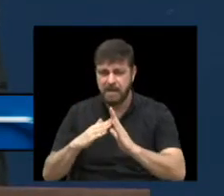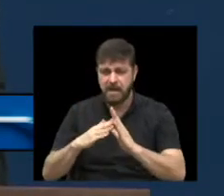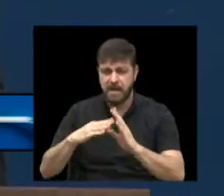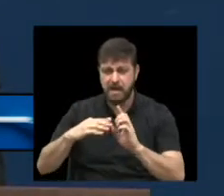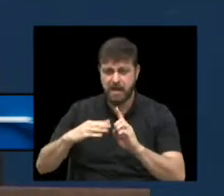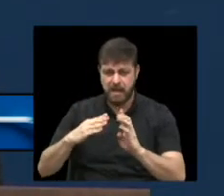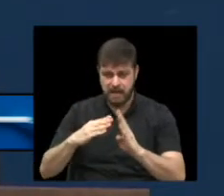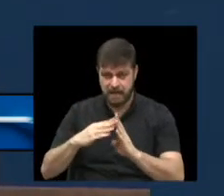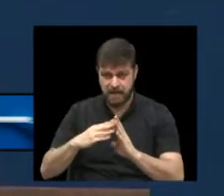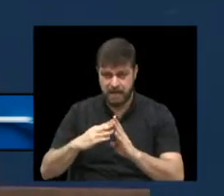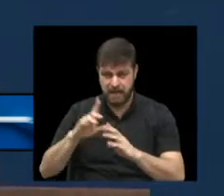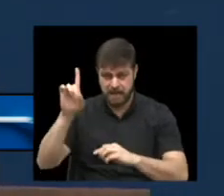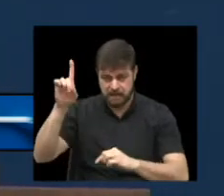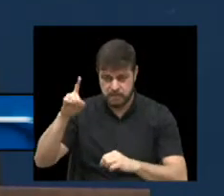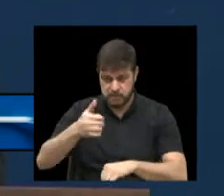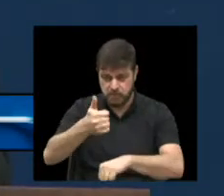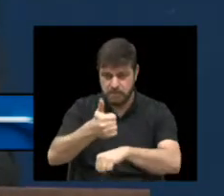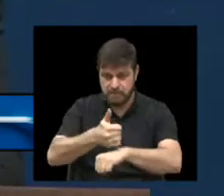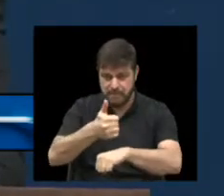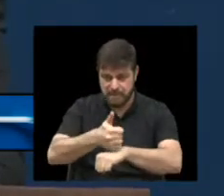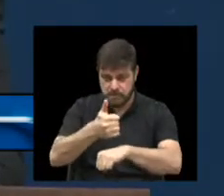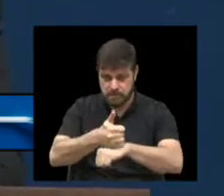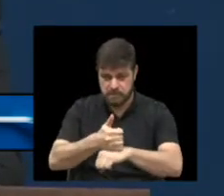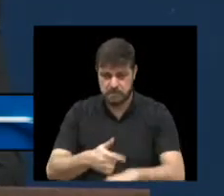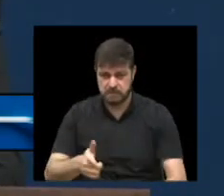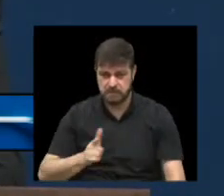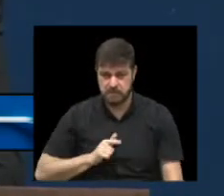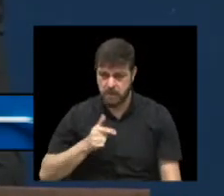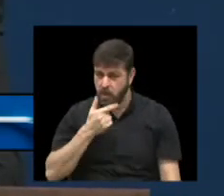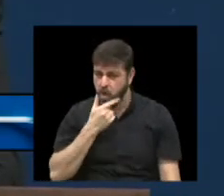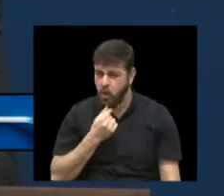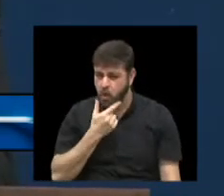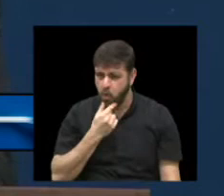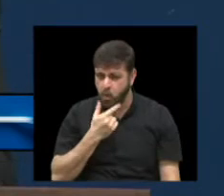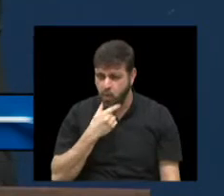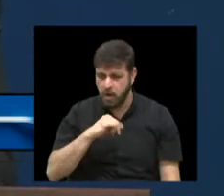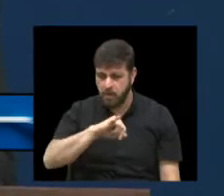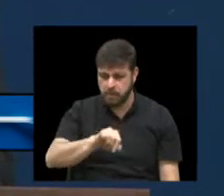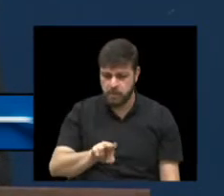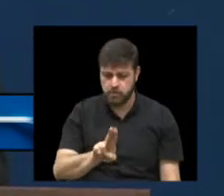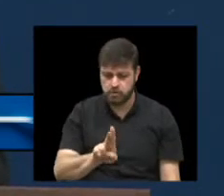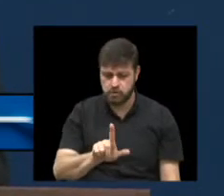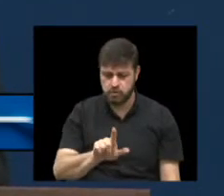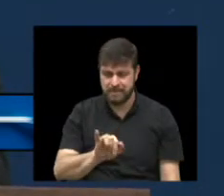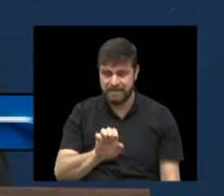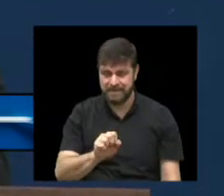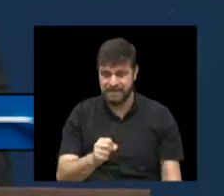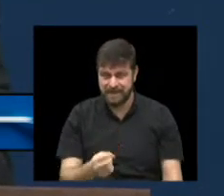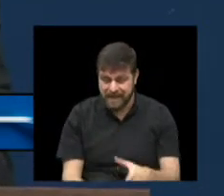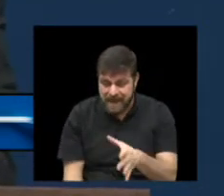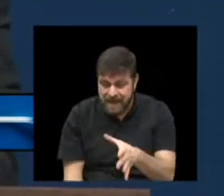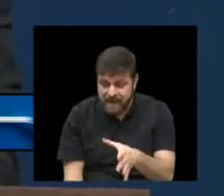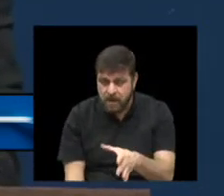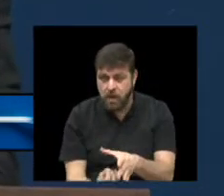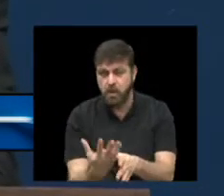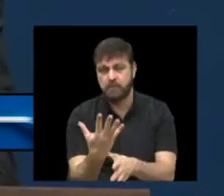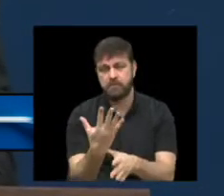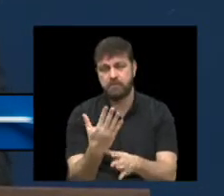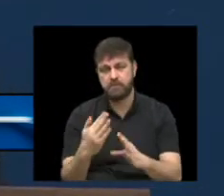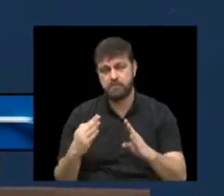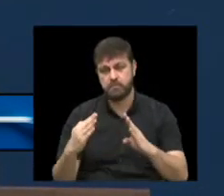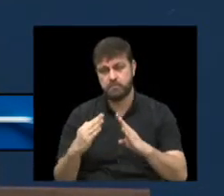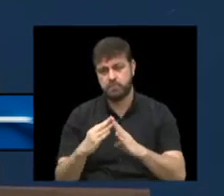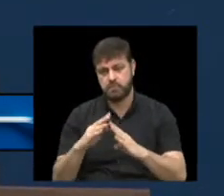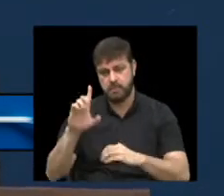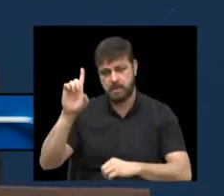Batista Vista Alegre, no qual o senhor Juliet foi um dos seus membros fundadores dessa igreja. Eu me